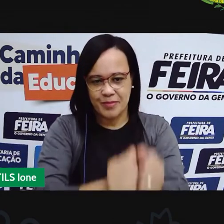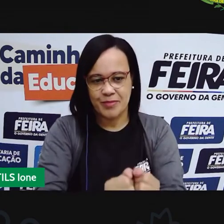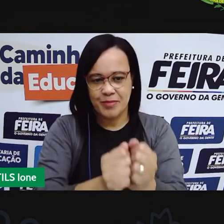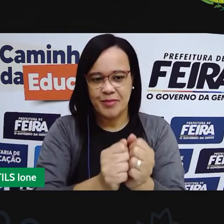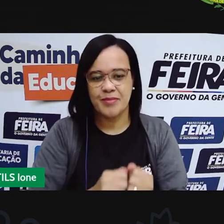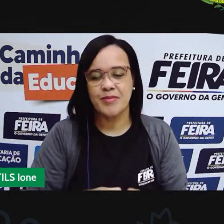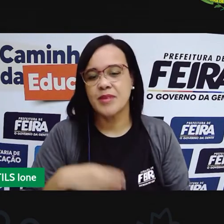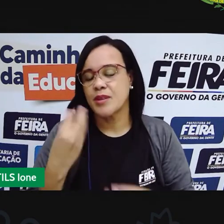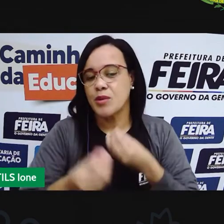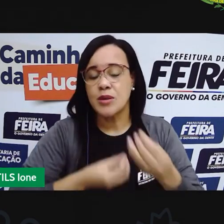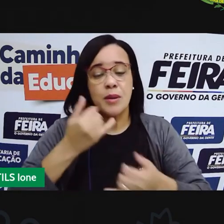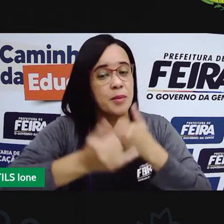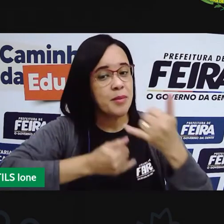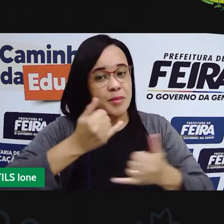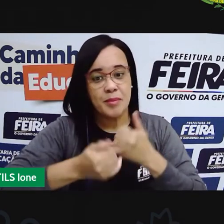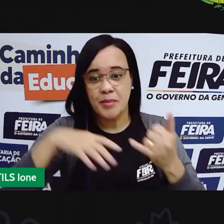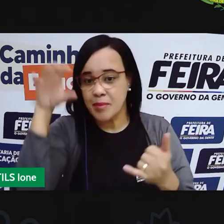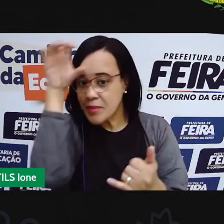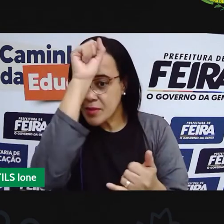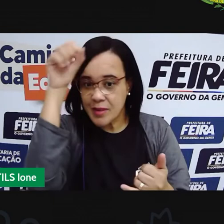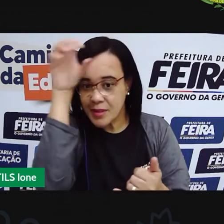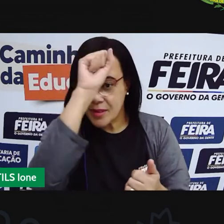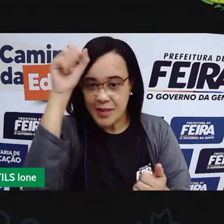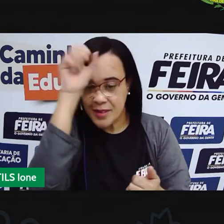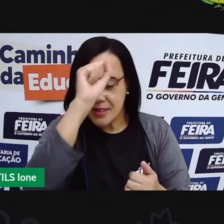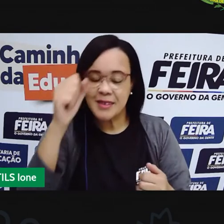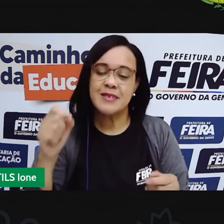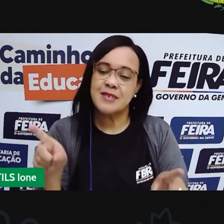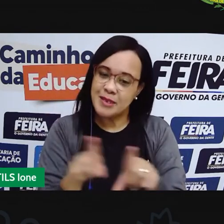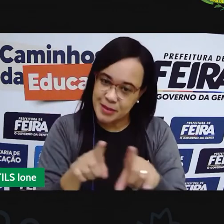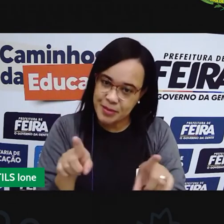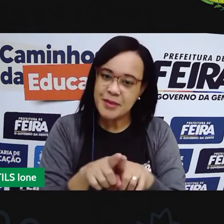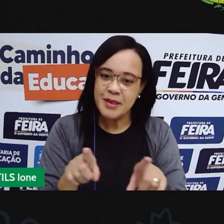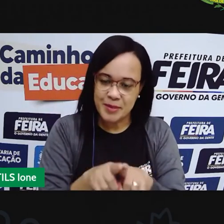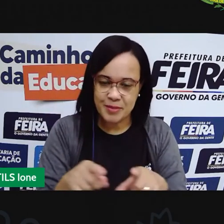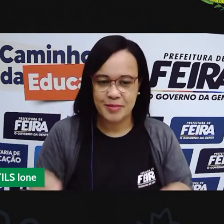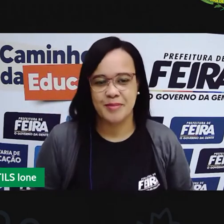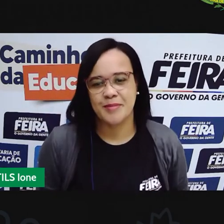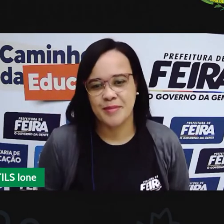se divertir e aprender ao mesmo tempo.